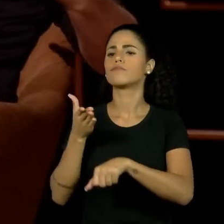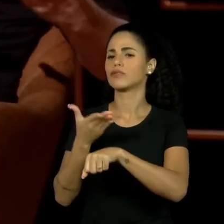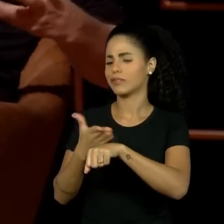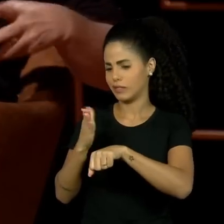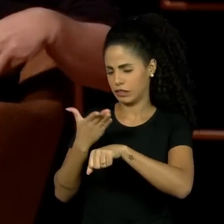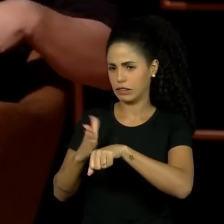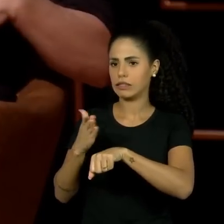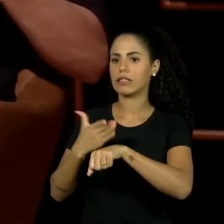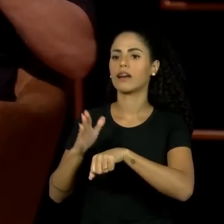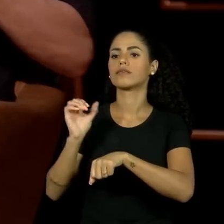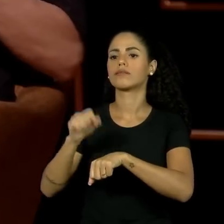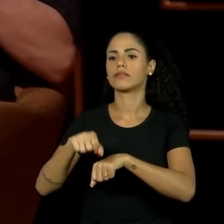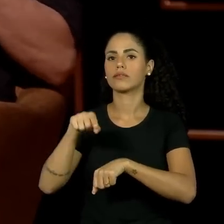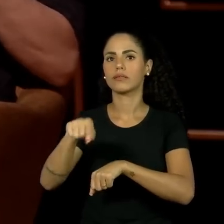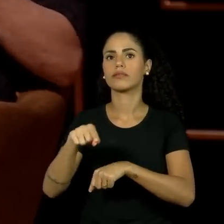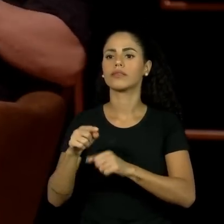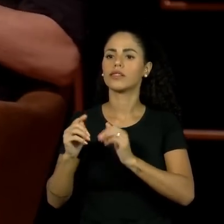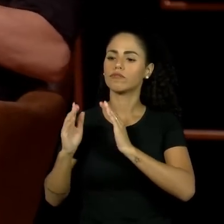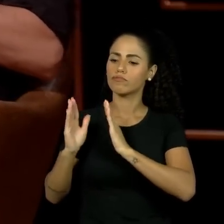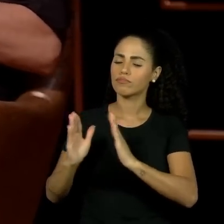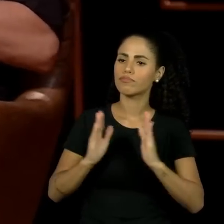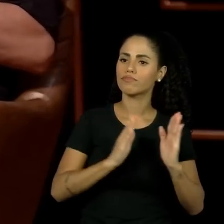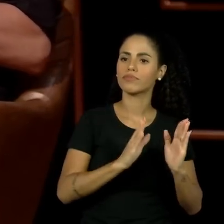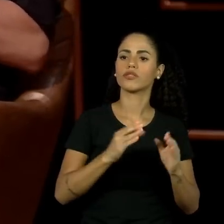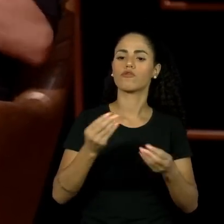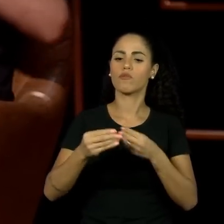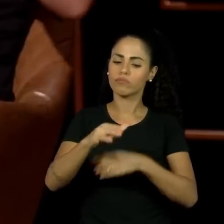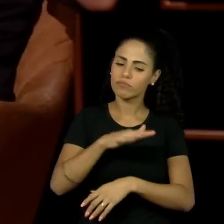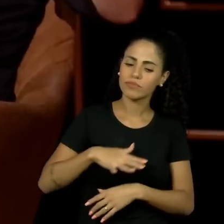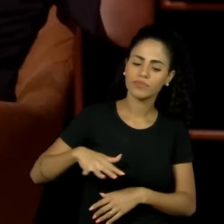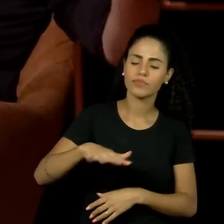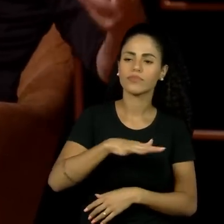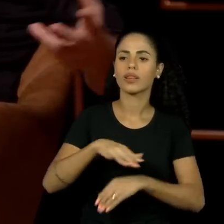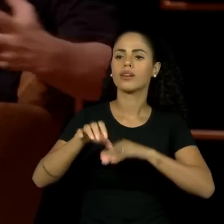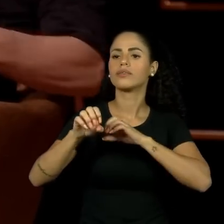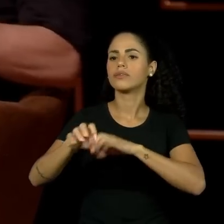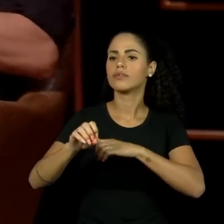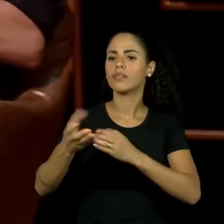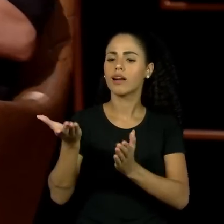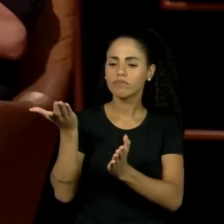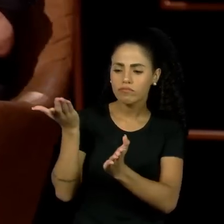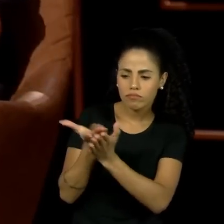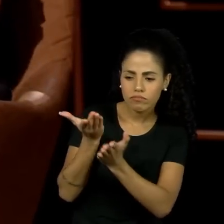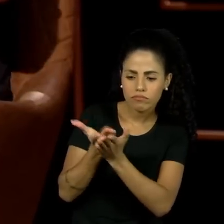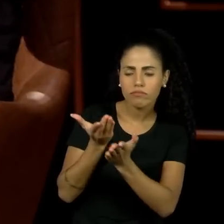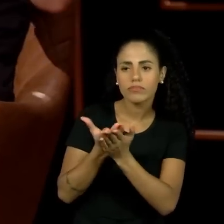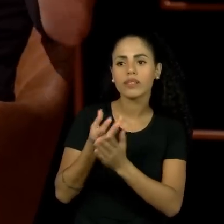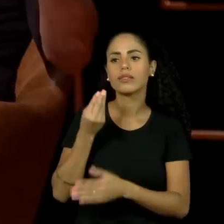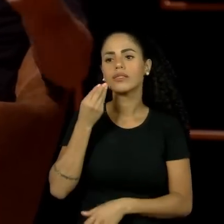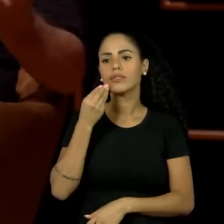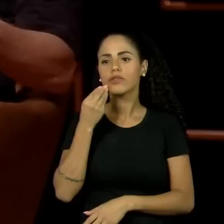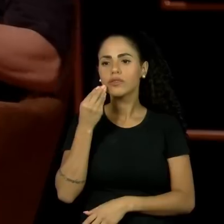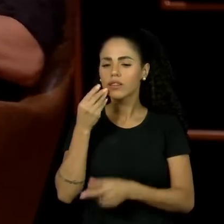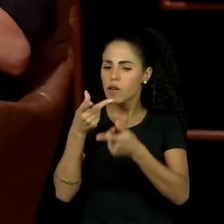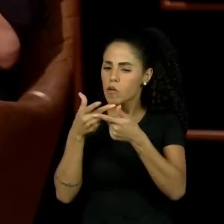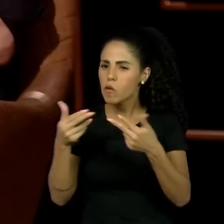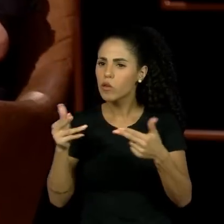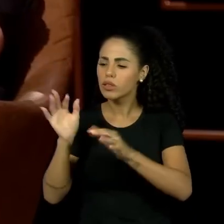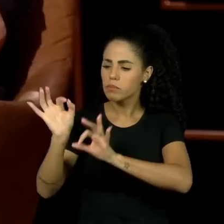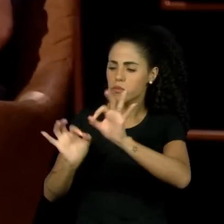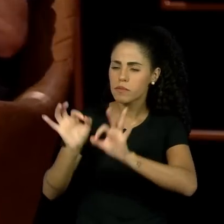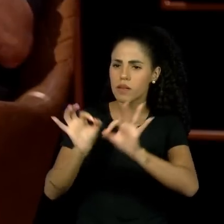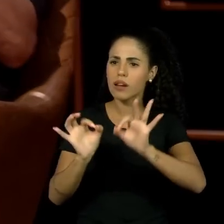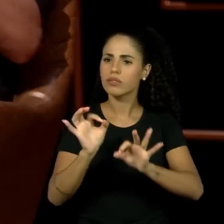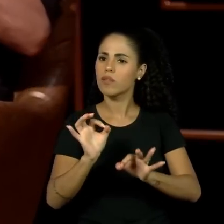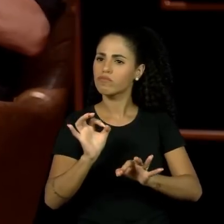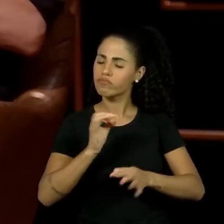ensaiar o processo da sala de ensaio, de ensaiar os atores, de estudar texto, de fazer preparação